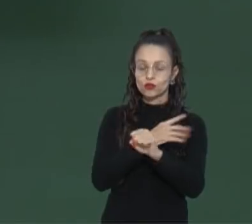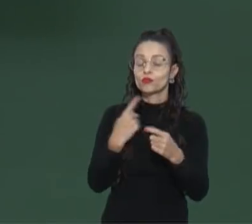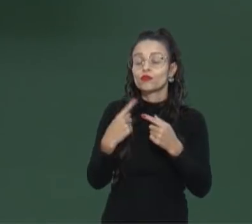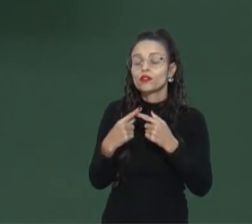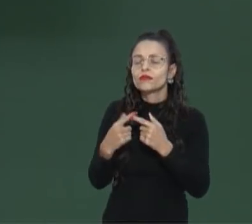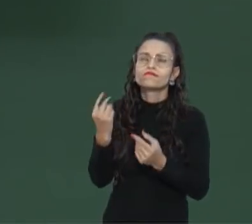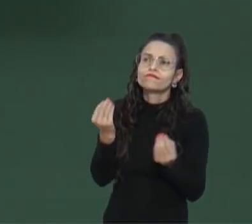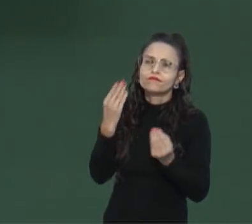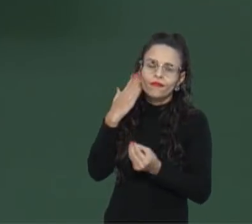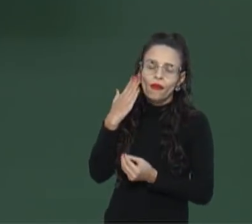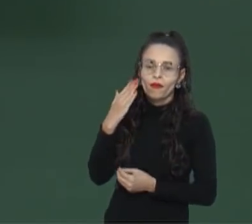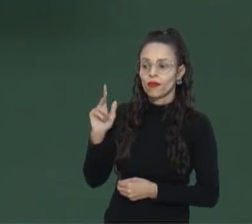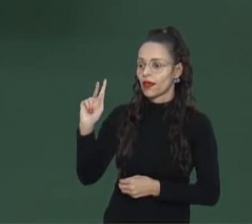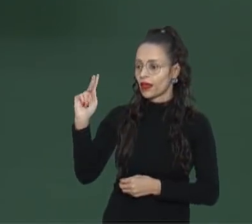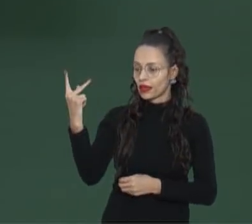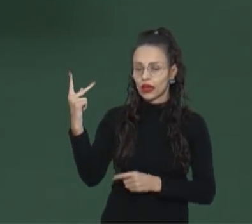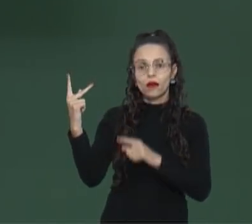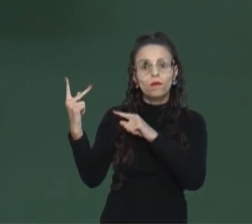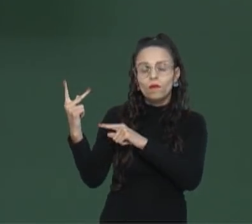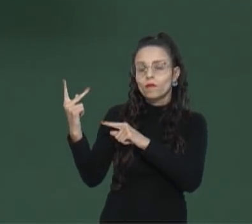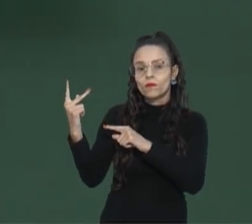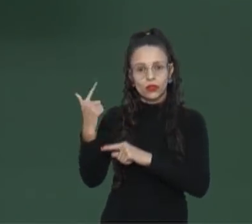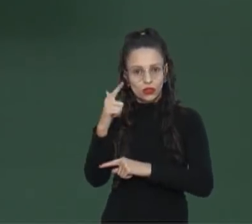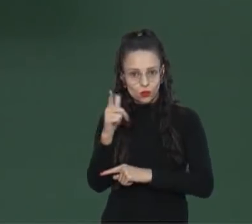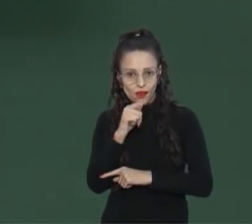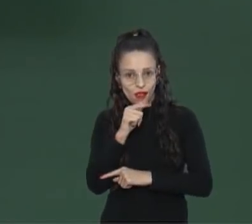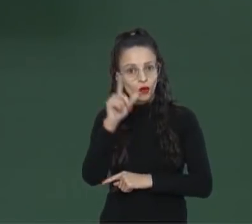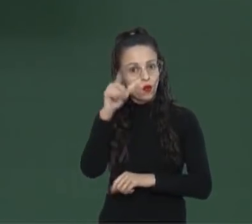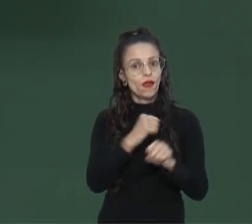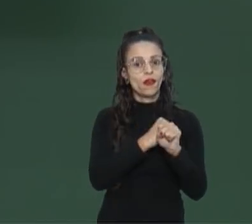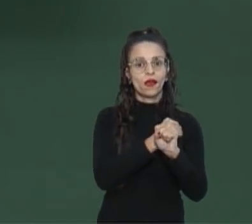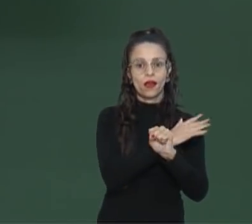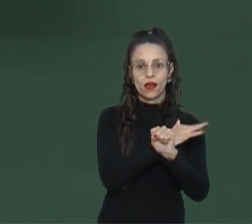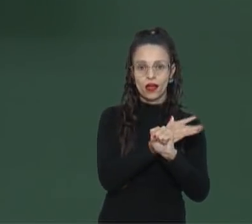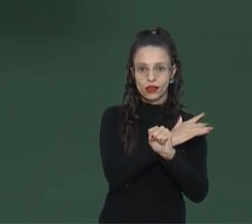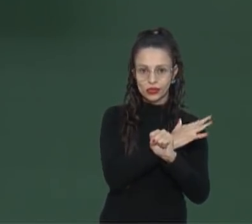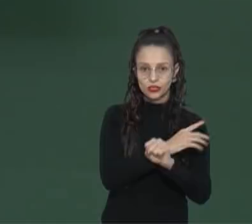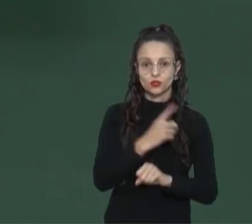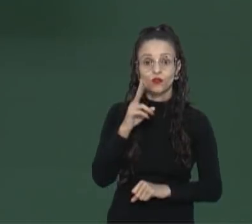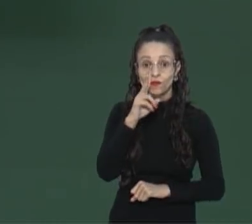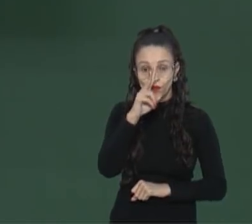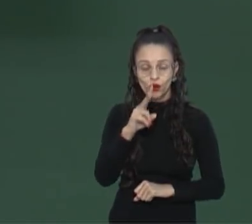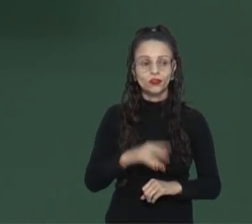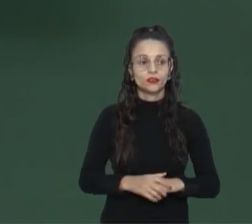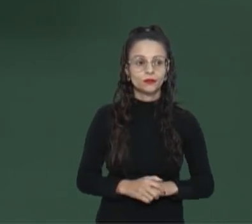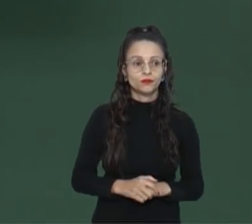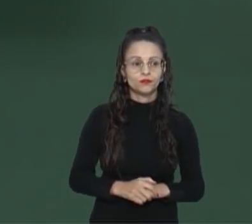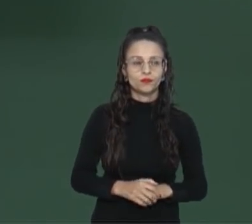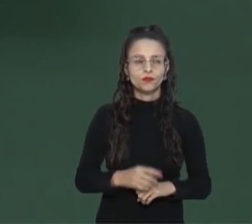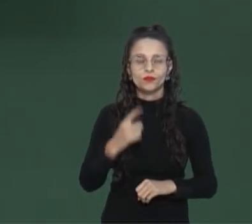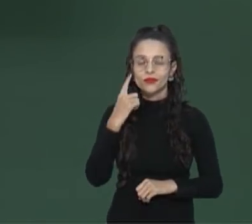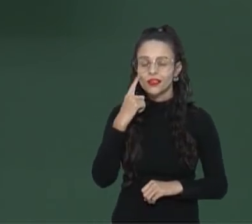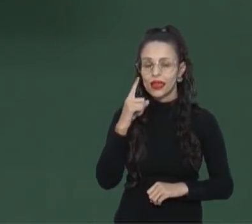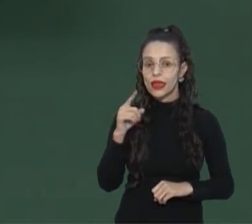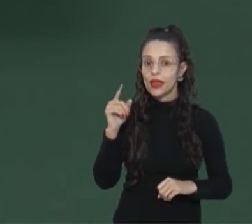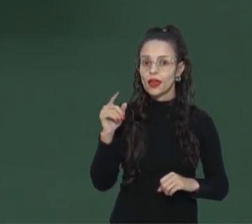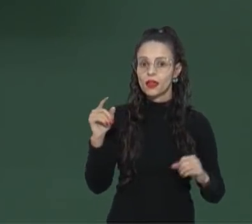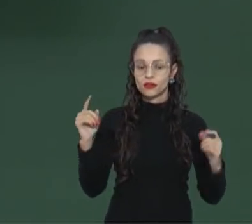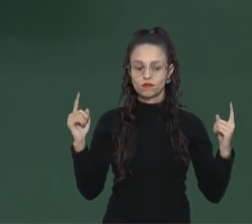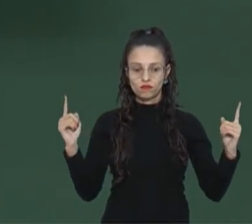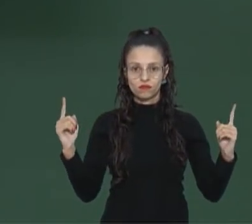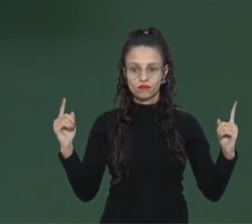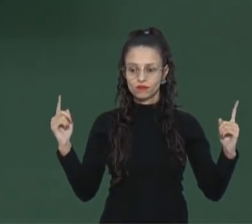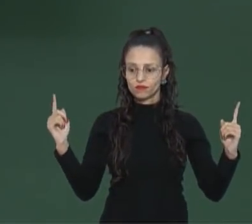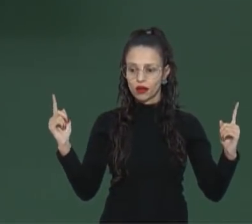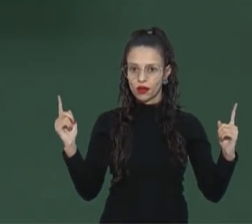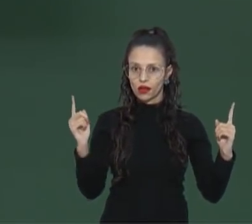H, não é uma molécula de água, então ele é um ácido. Eu já coloquei para vocês, um ácido forte. Então, se ele é um ácido forte, ele vai estar muito perto do